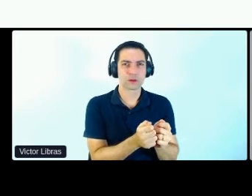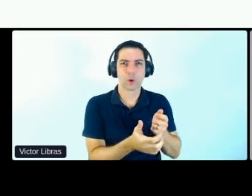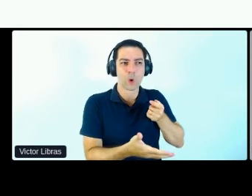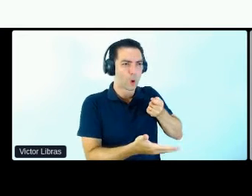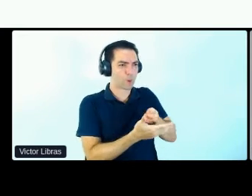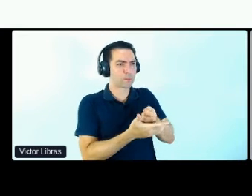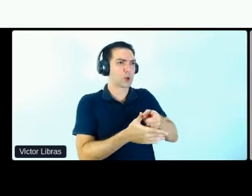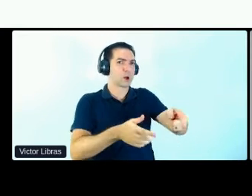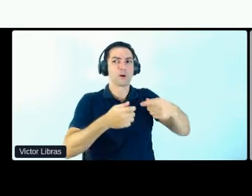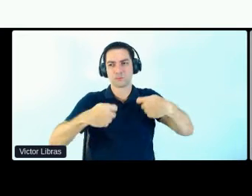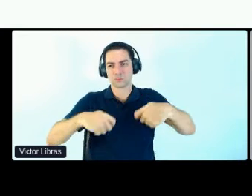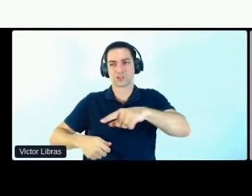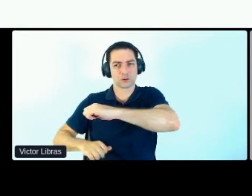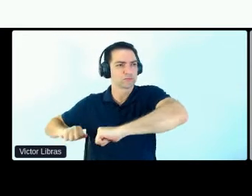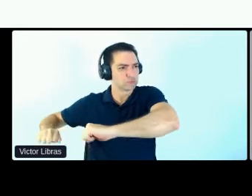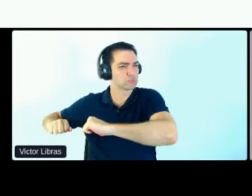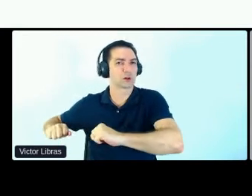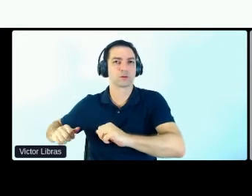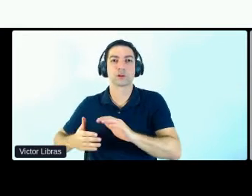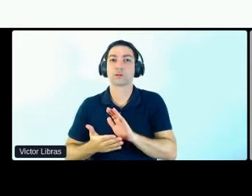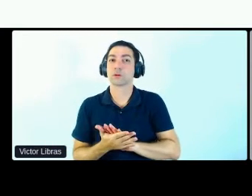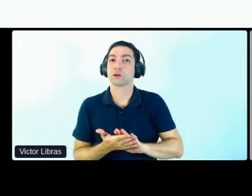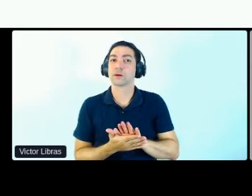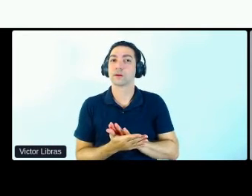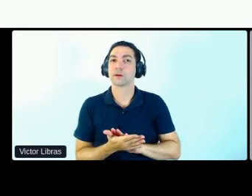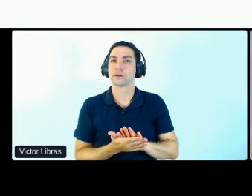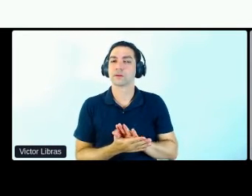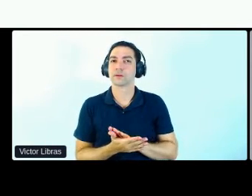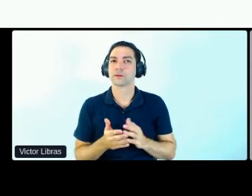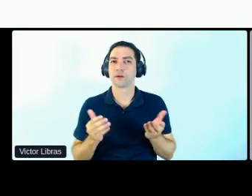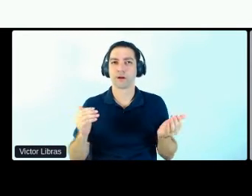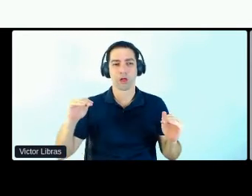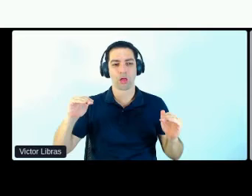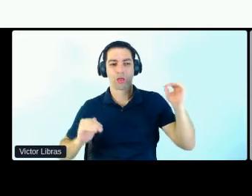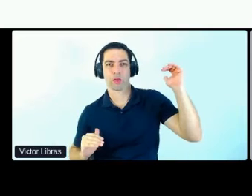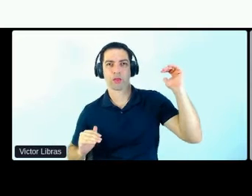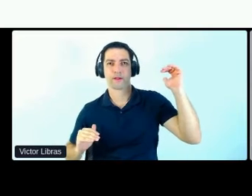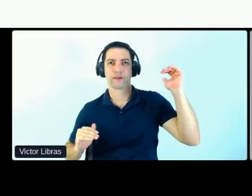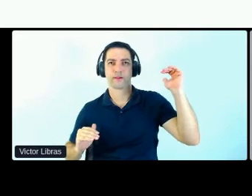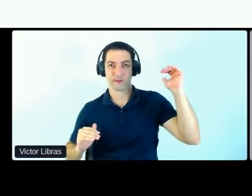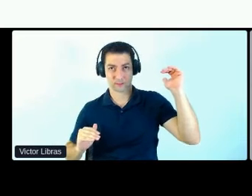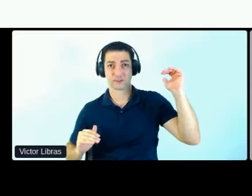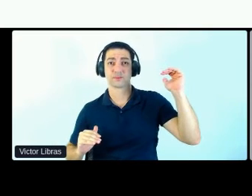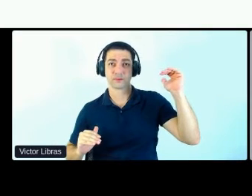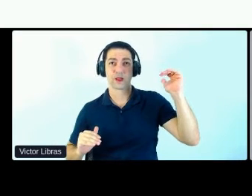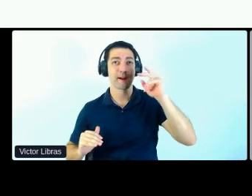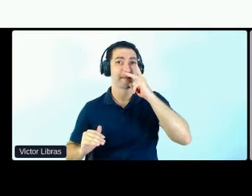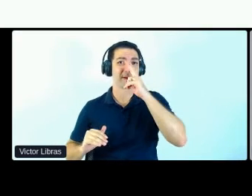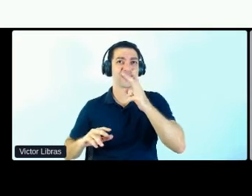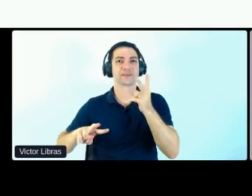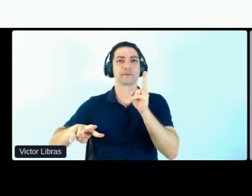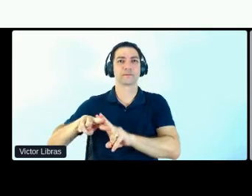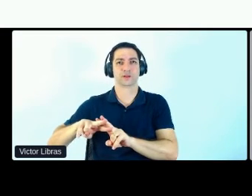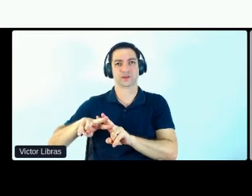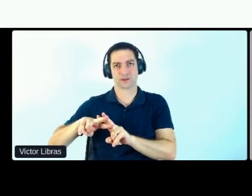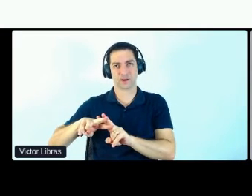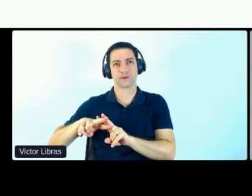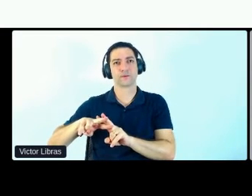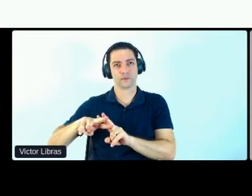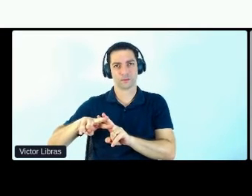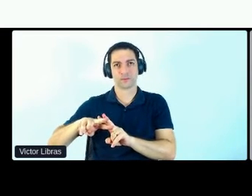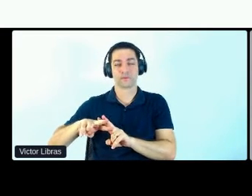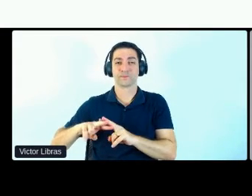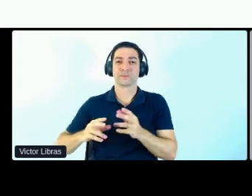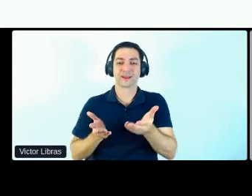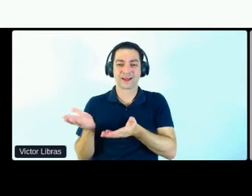E isso acaba gerando esse aprisionamento, né? Então, com esse tratamento que a gente dá diferente para meninos e